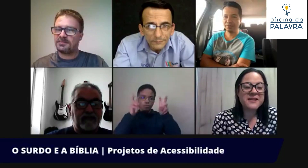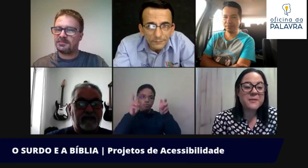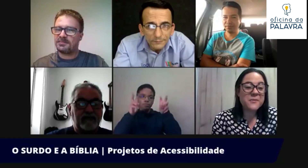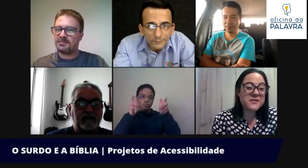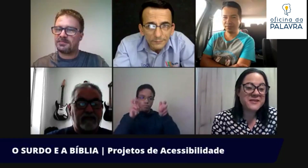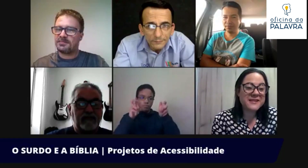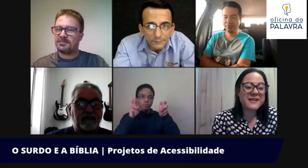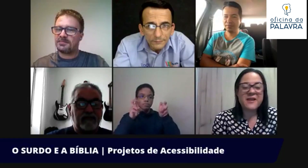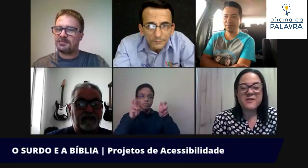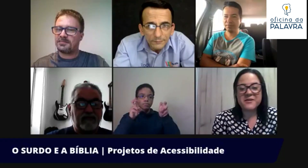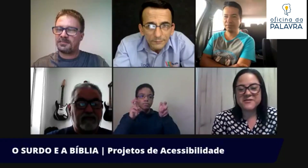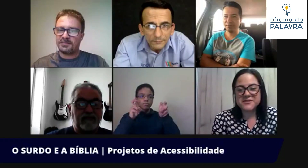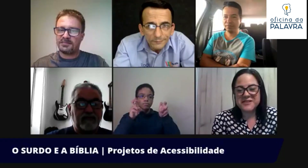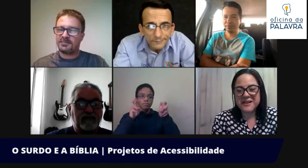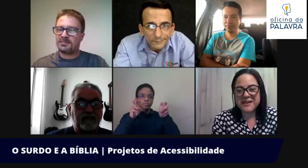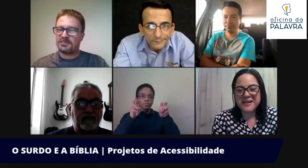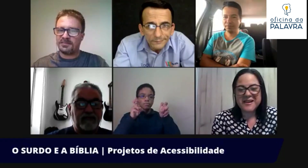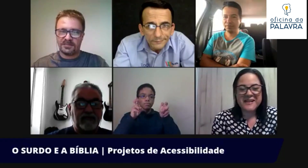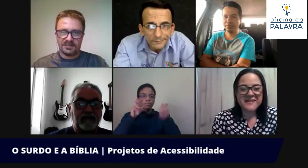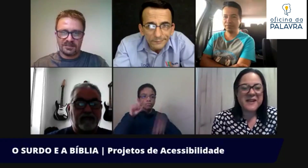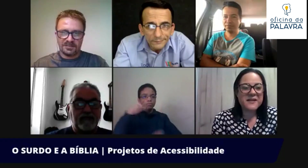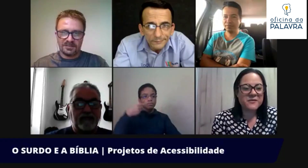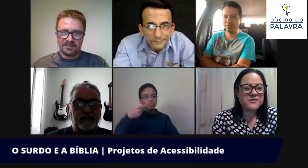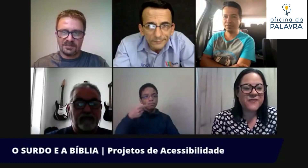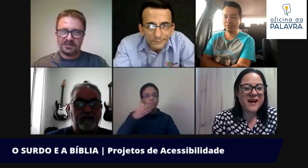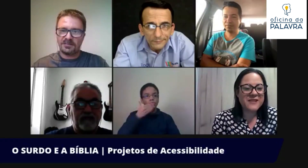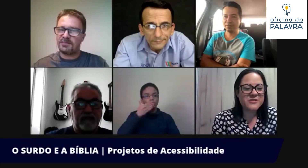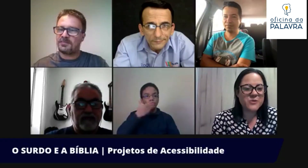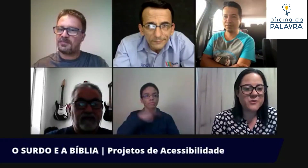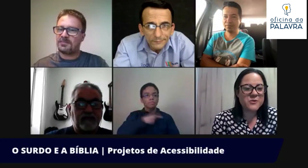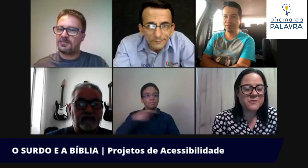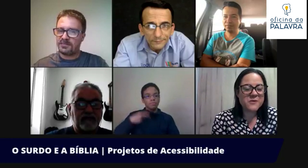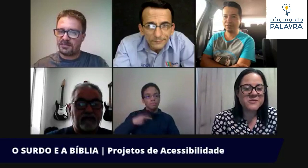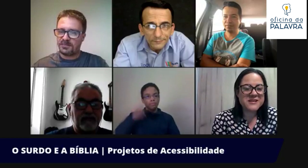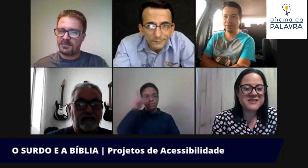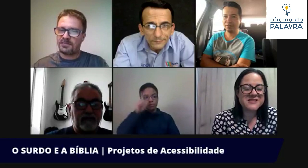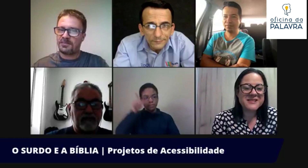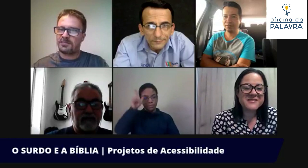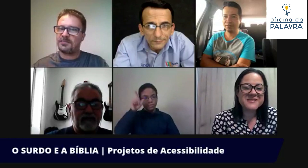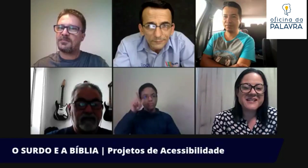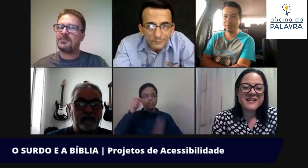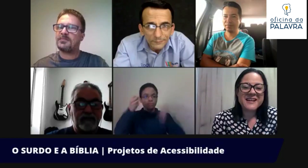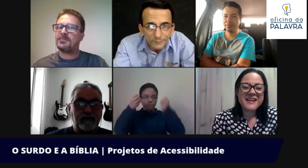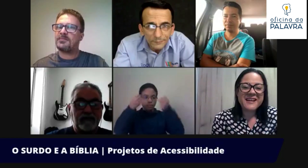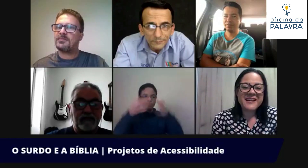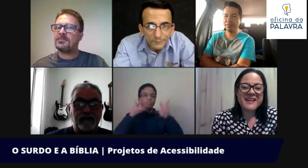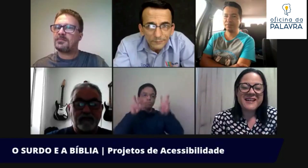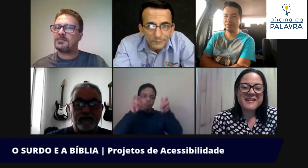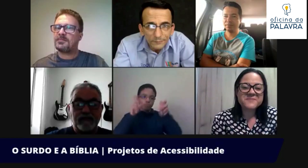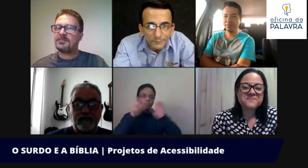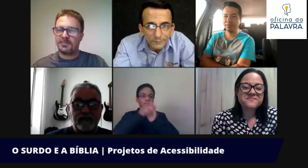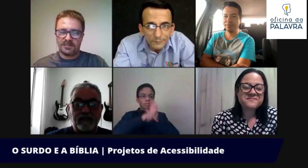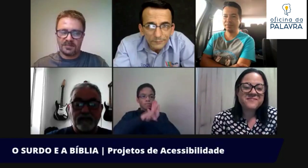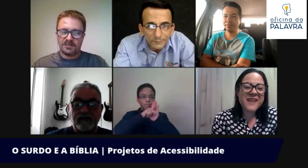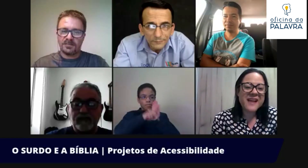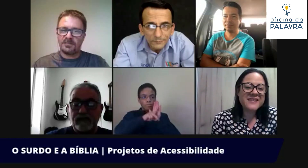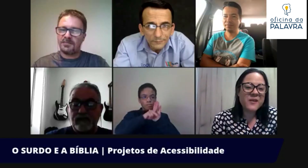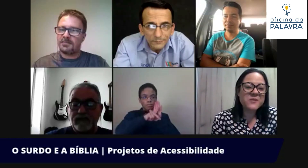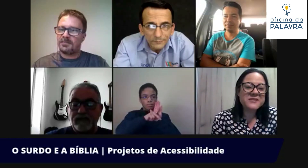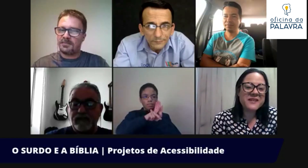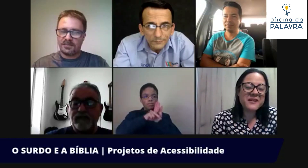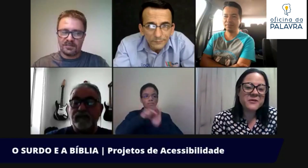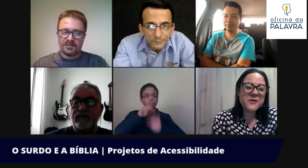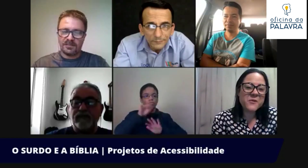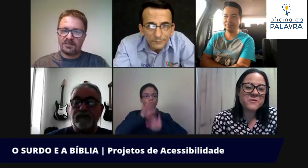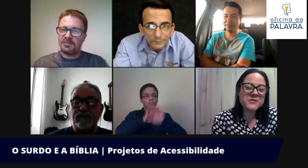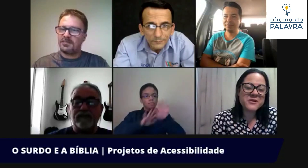intenções, e depois, Leclerc, quero que você, né, nos fale sobre o Mãos que Ensinam, e até